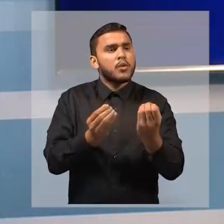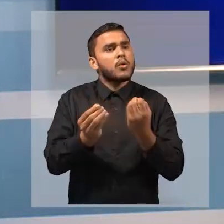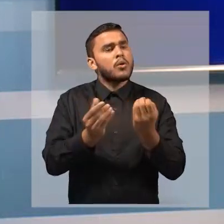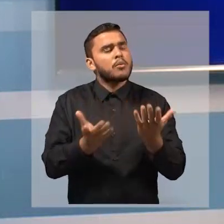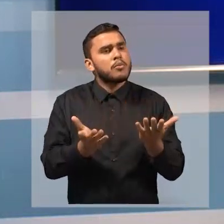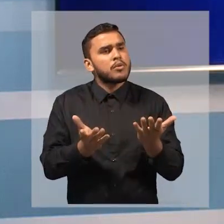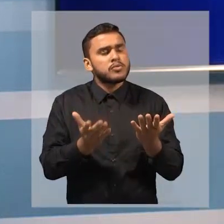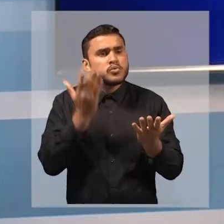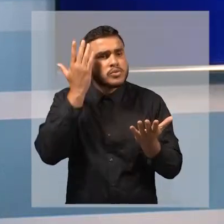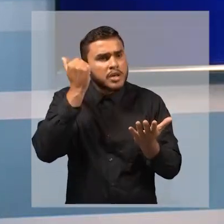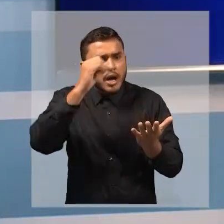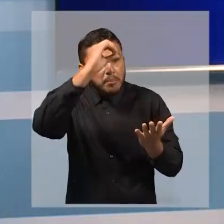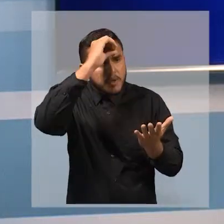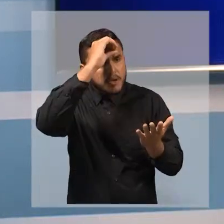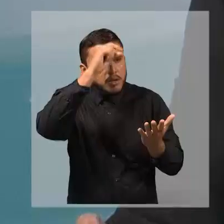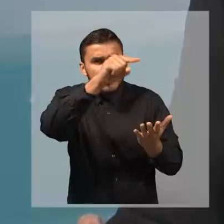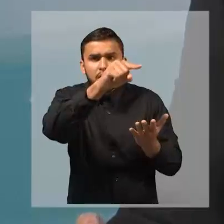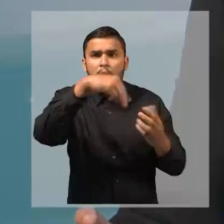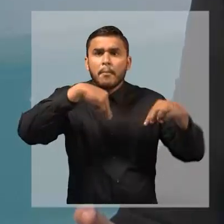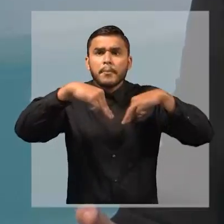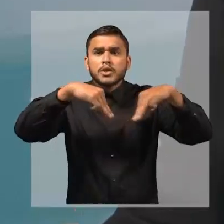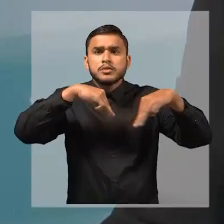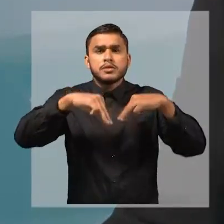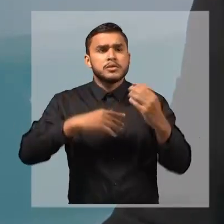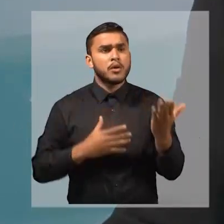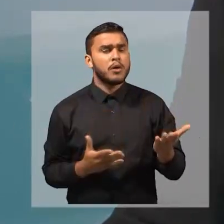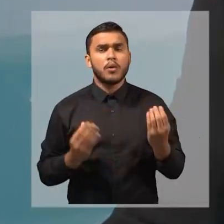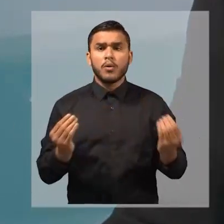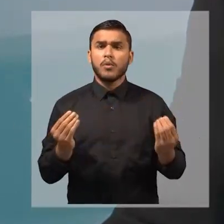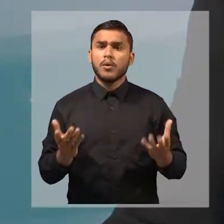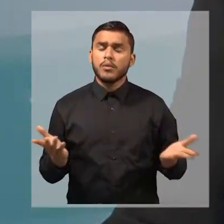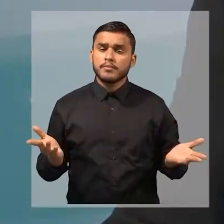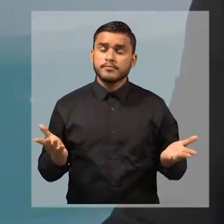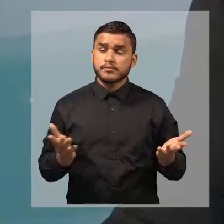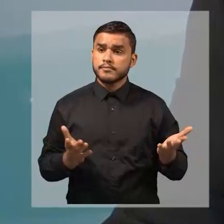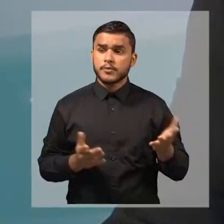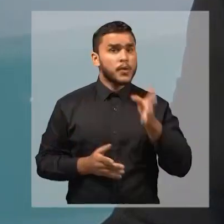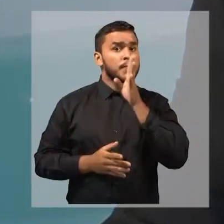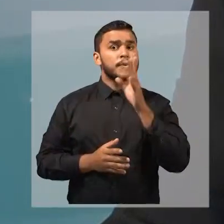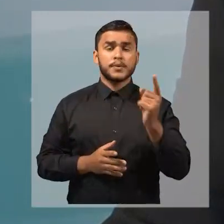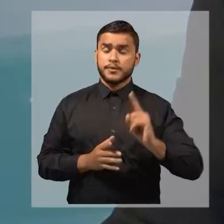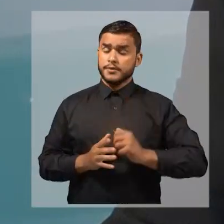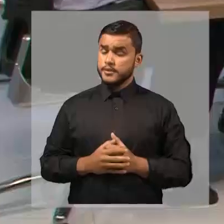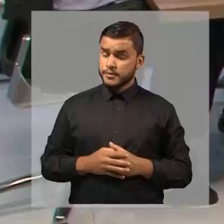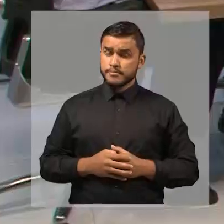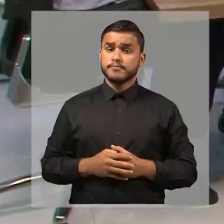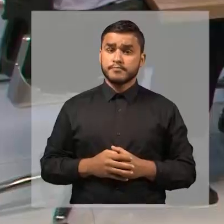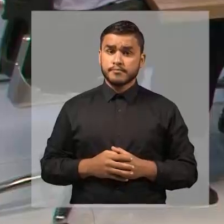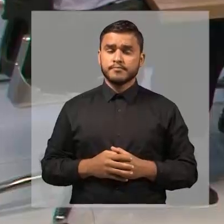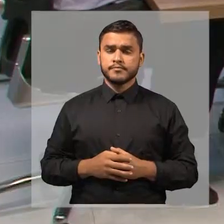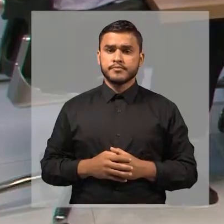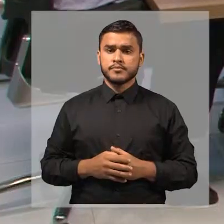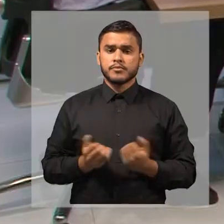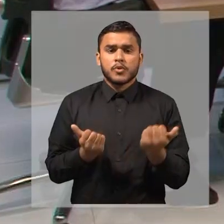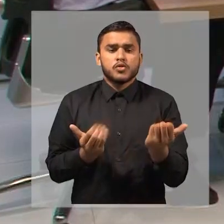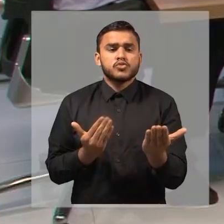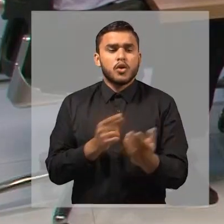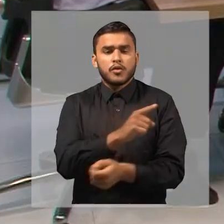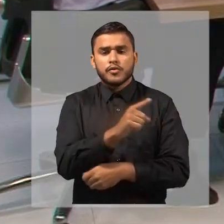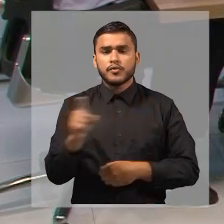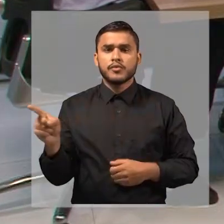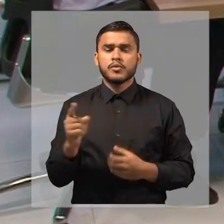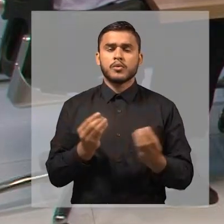pasta que ele dirige. Vai comparar as dificuldades do Brasil, ou melhor, os métodos pelos quais se pode usar para não